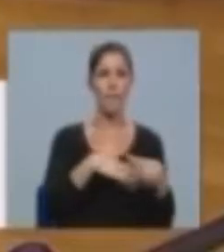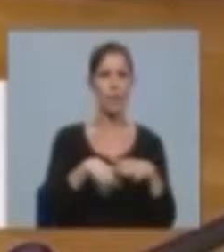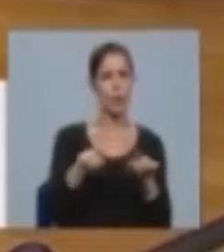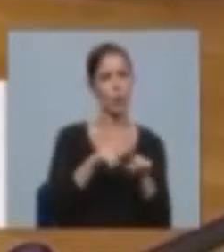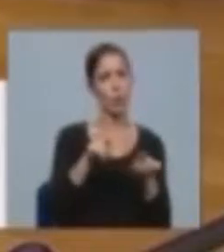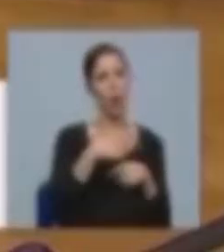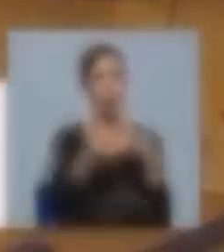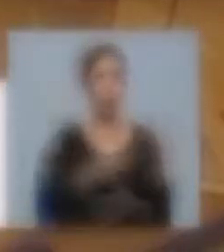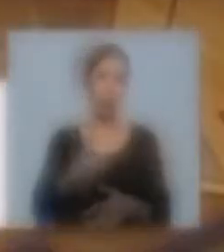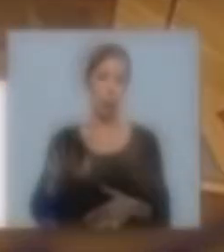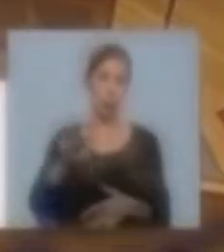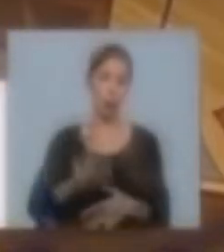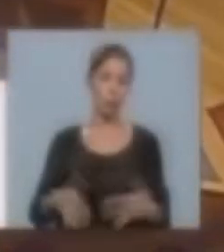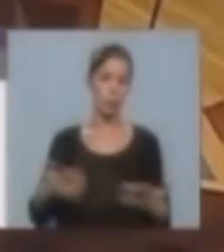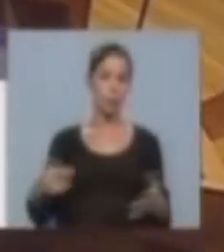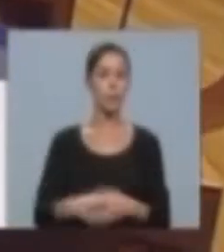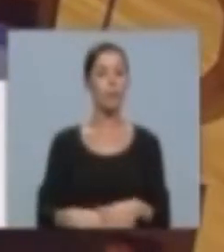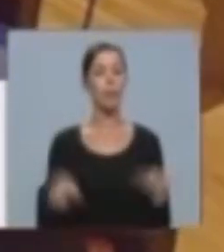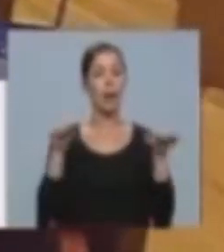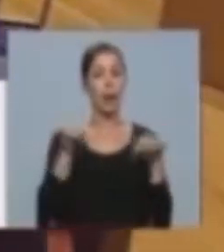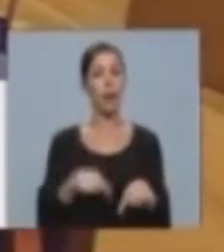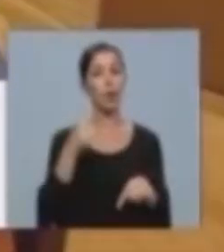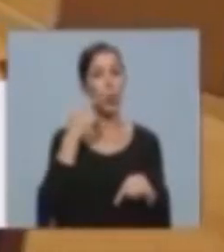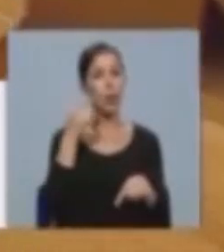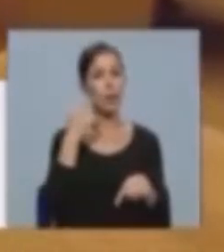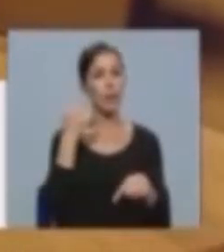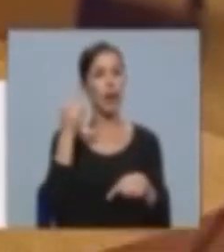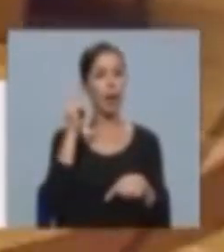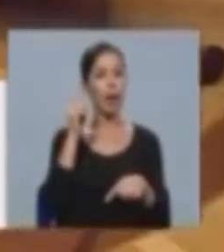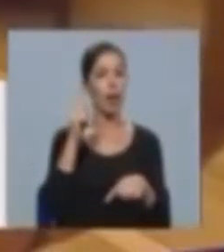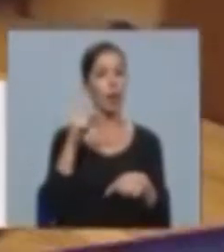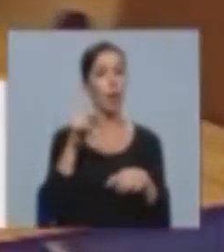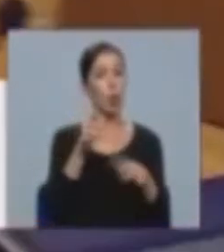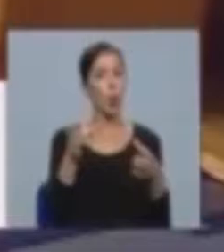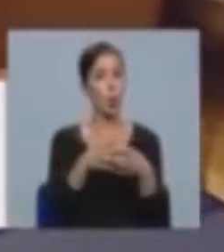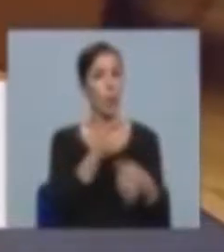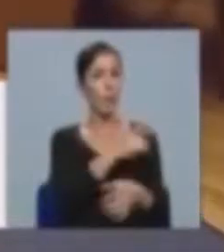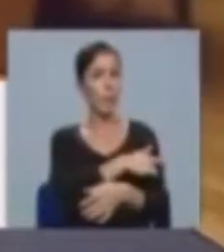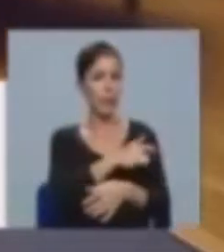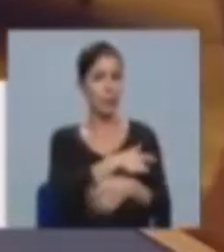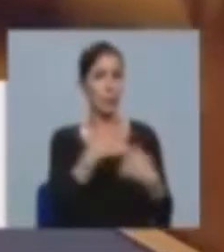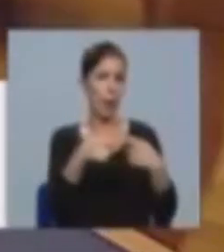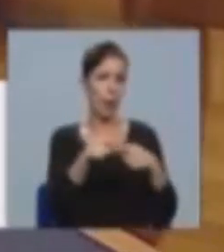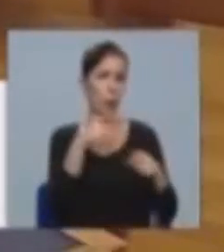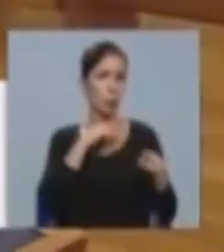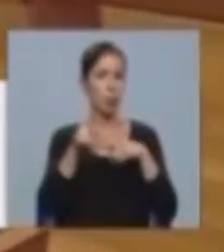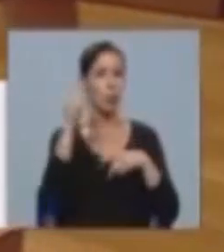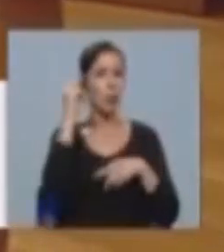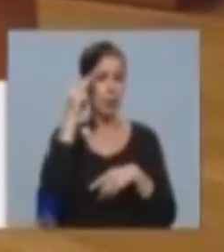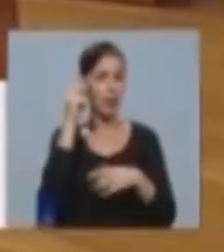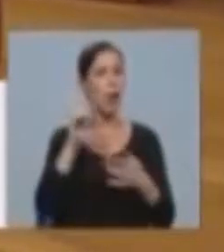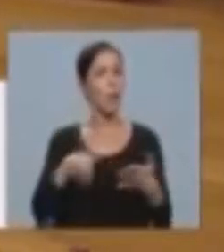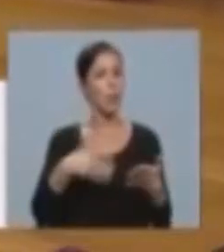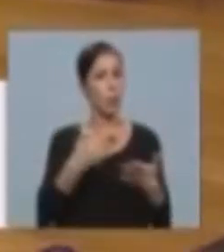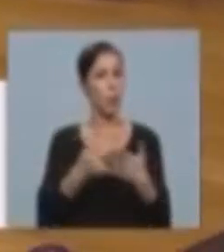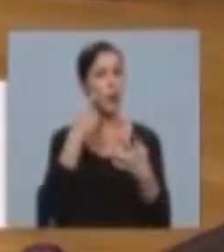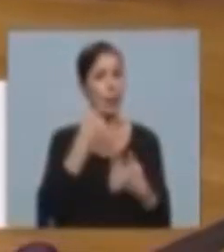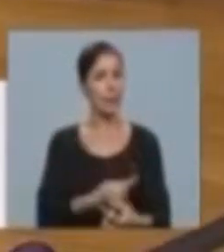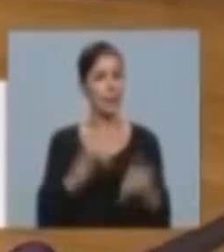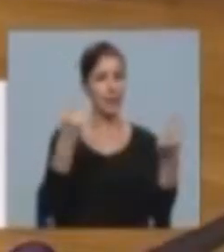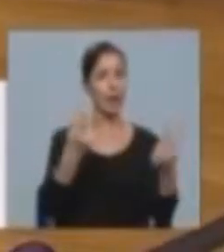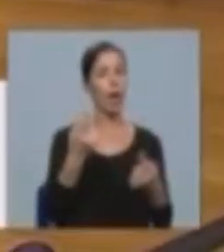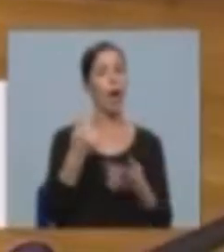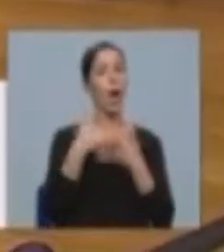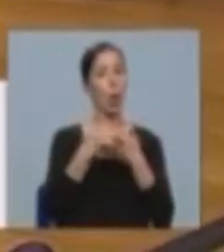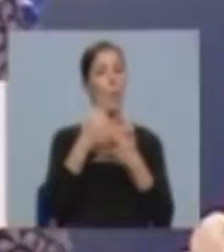aos presidentes da ANA. Até esta quarta-feira, os partidos representados no Parlamento Madeirense apresentam as propostas de alteração ao subsídio